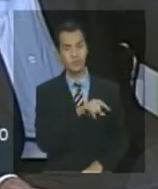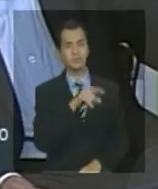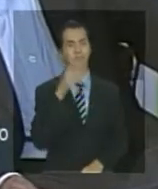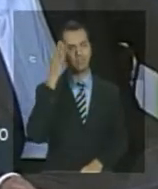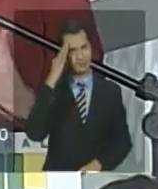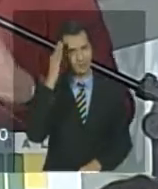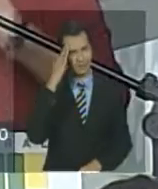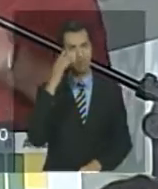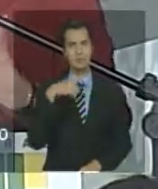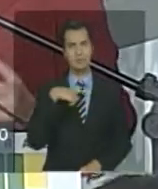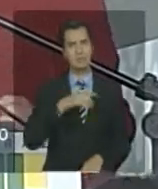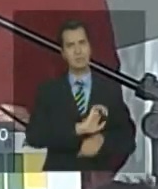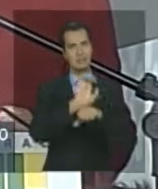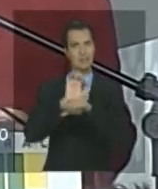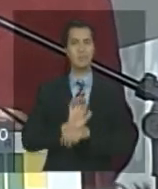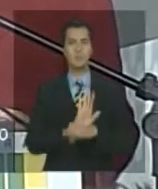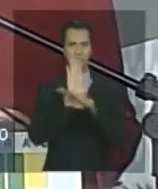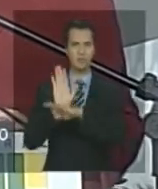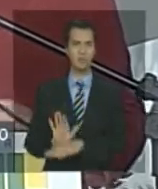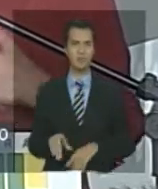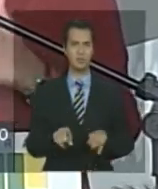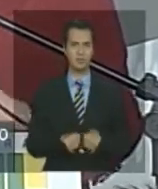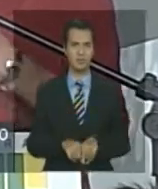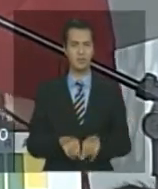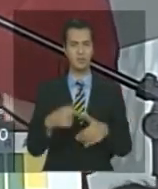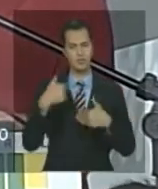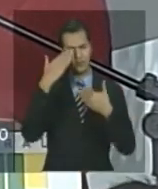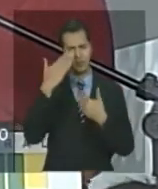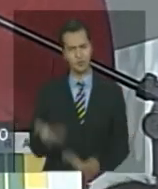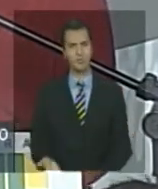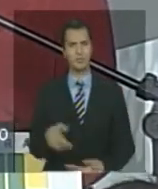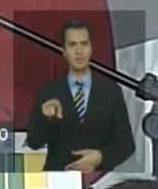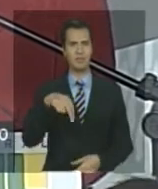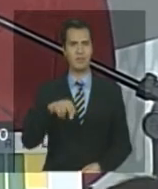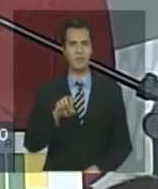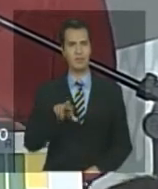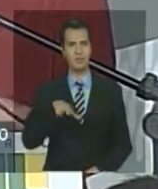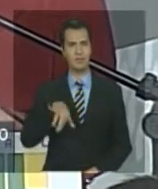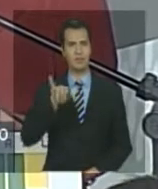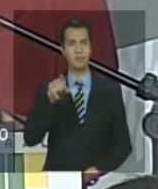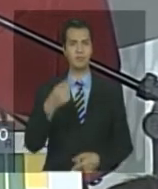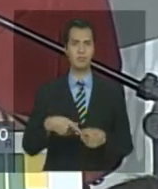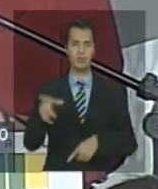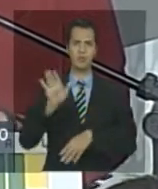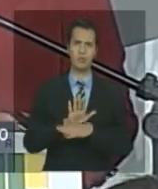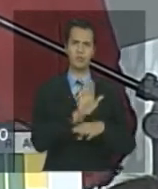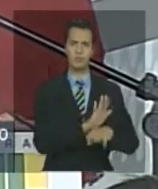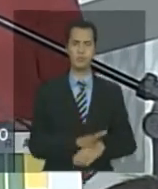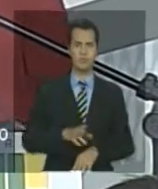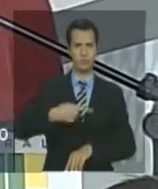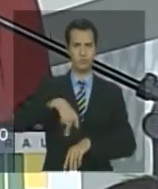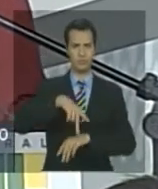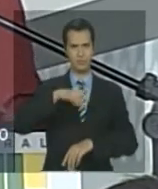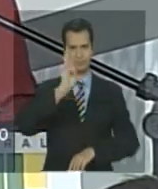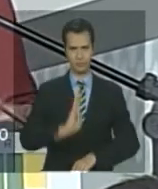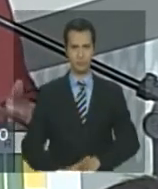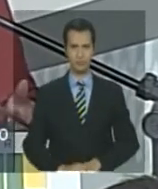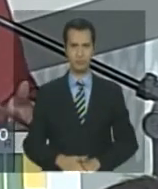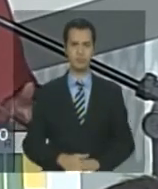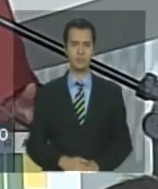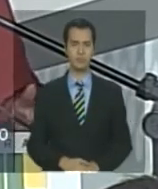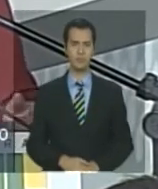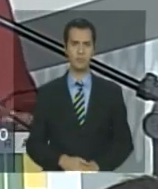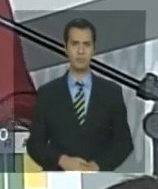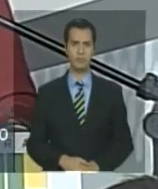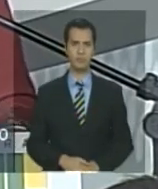Mas eu agradeço imensamente a ele toda a contribuição que ele tem dado para o nosso país nessa área. E